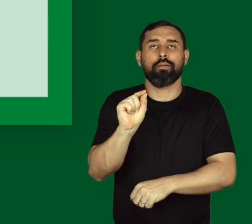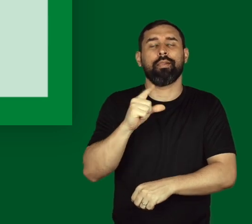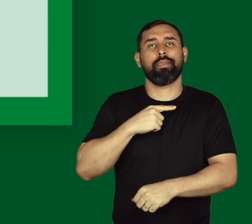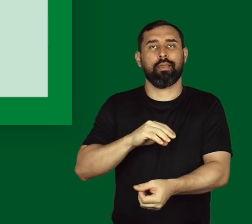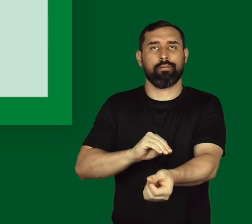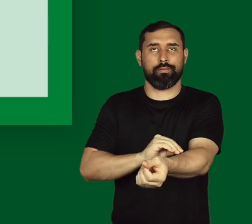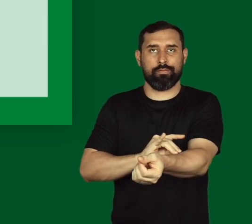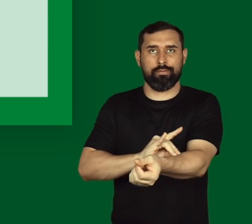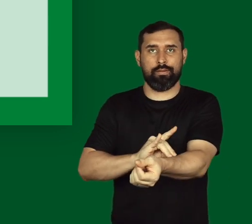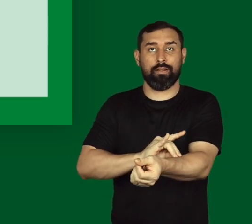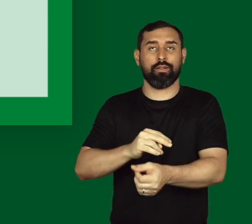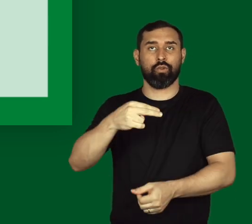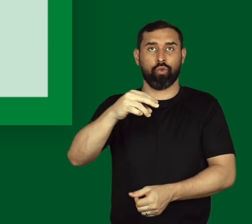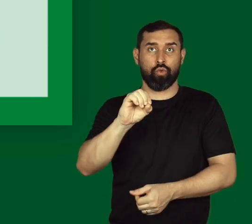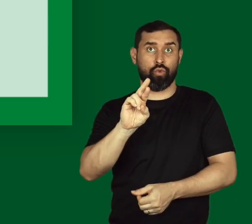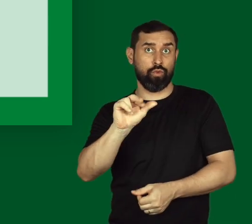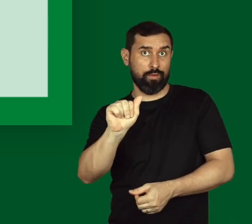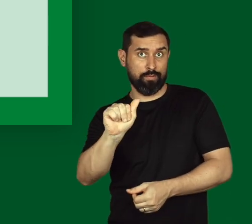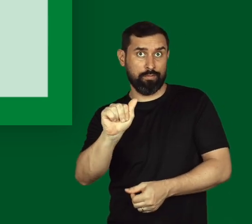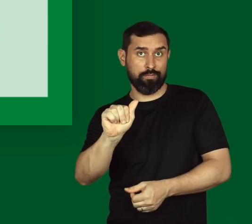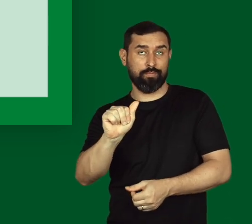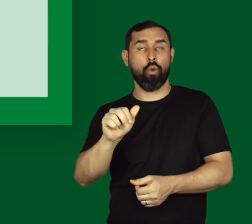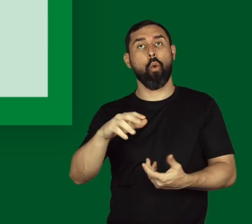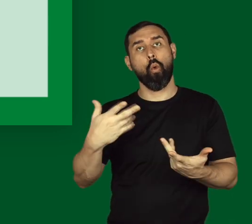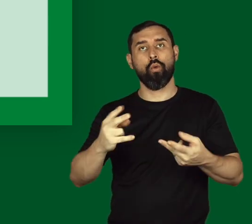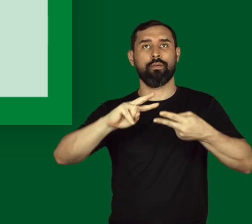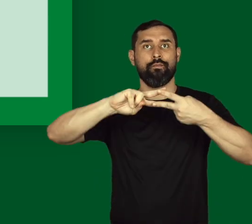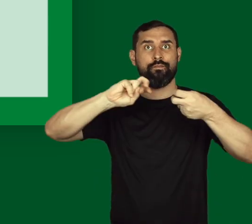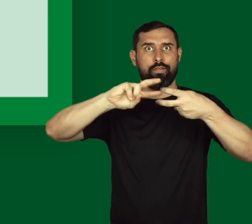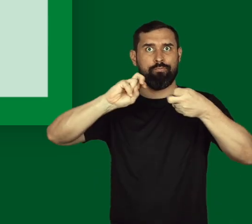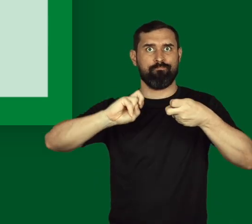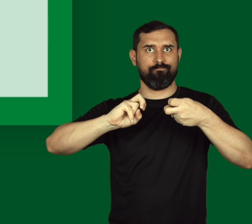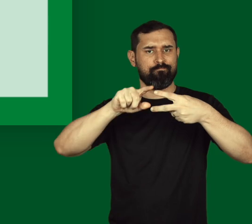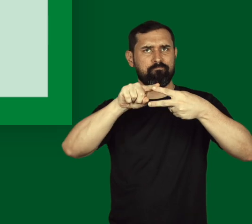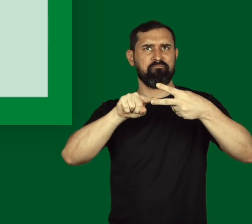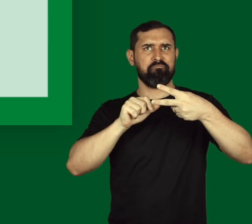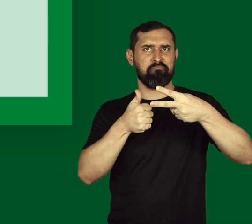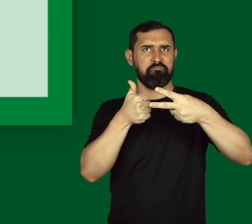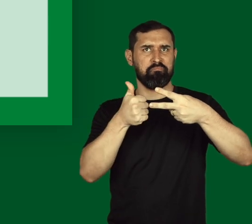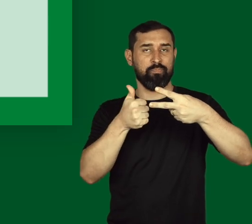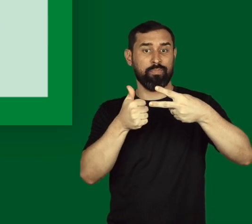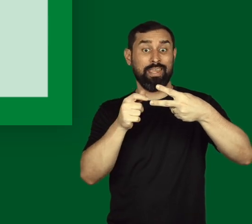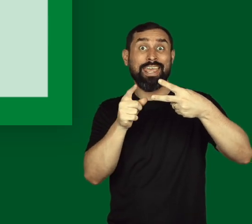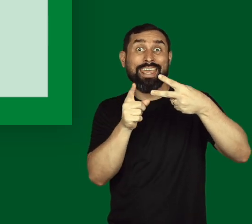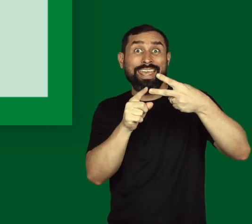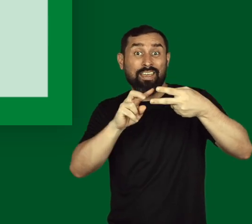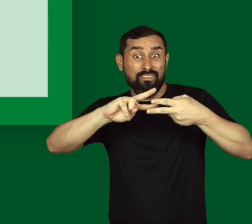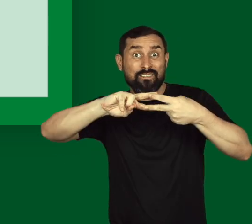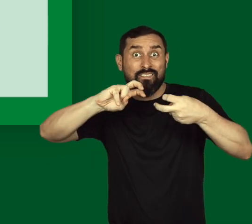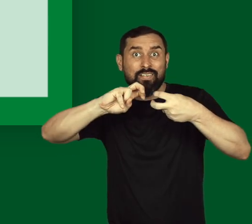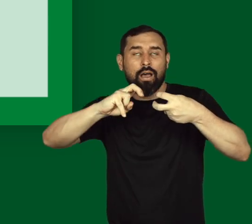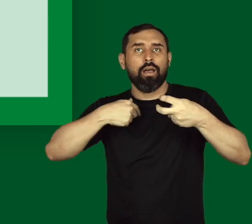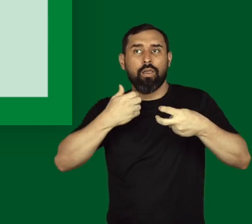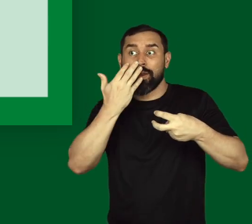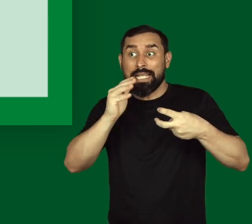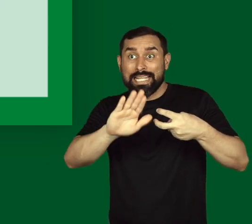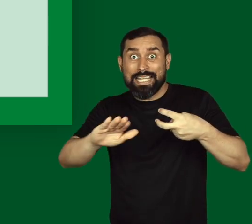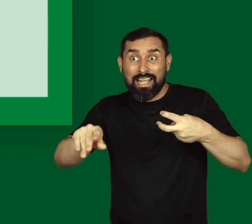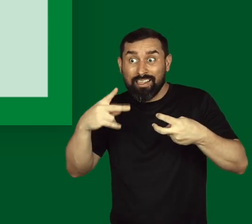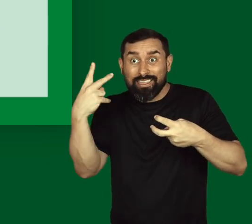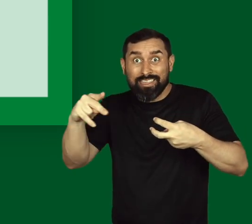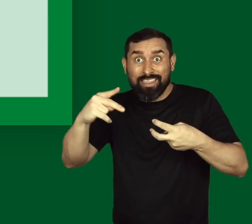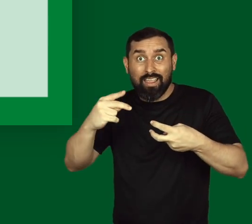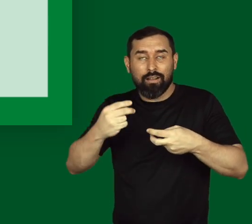então a noradrenalina e a vasopressina. Tem que lembrar que a vasopressina a gente só usa na pediatria no